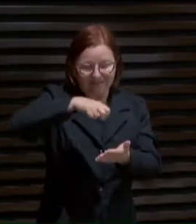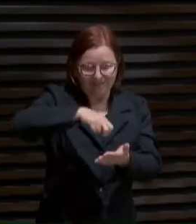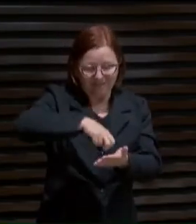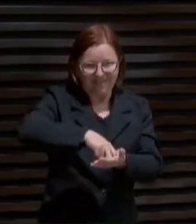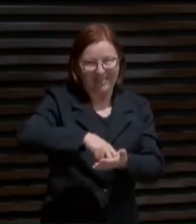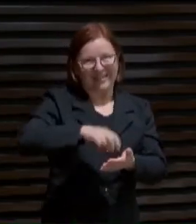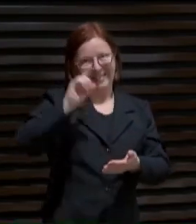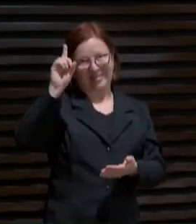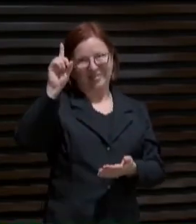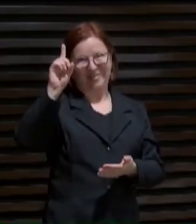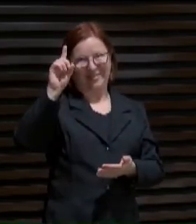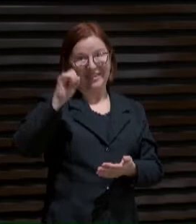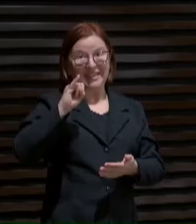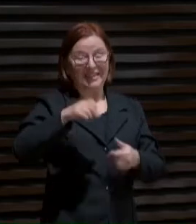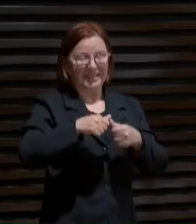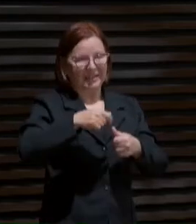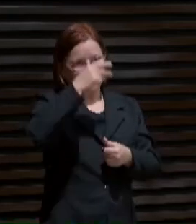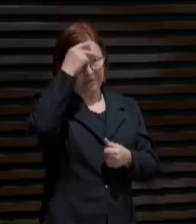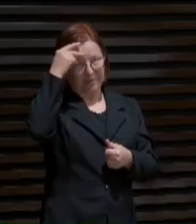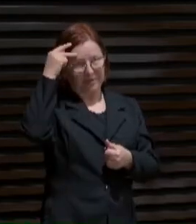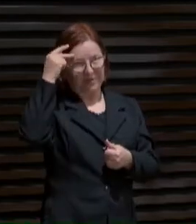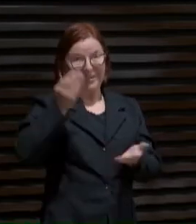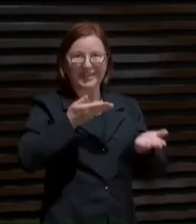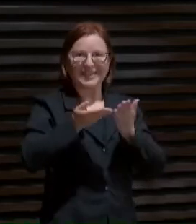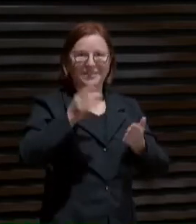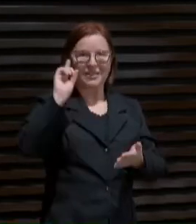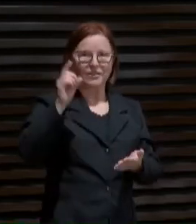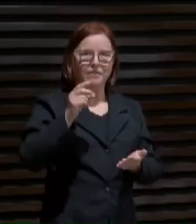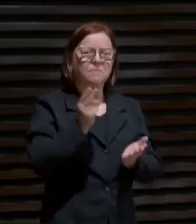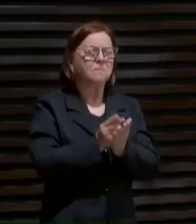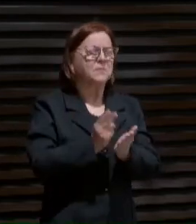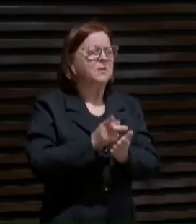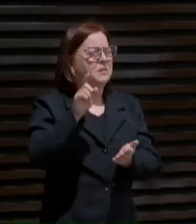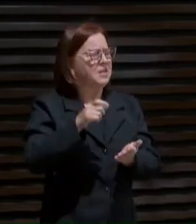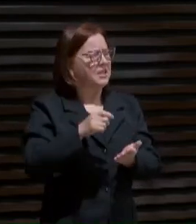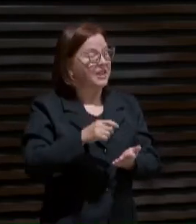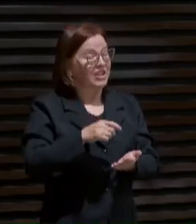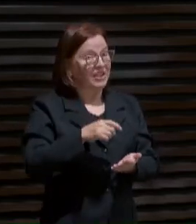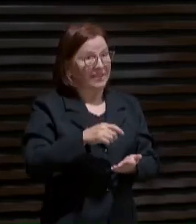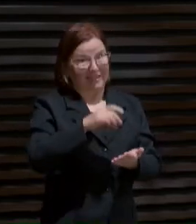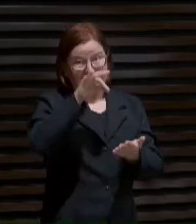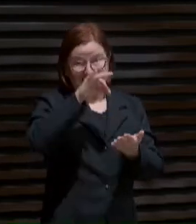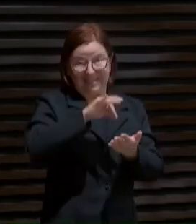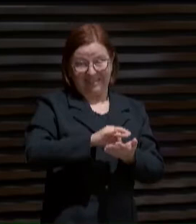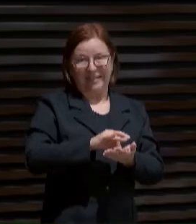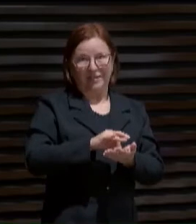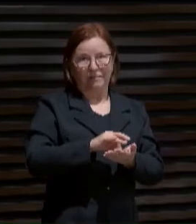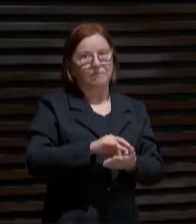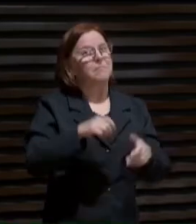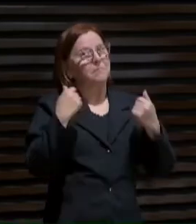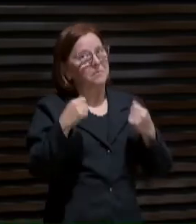Deus mesmo que seja sincero em sua devoção é necessário que se viva da